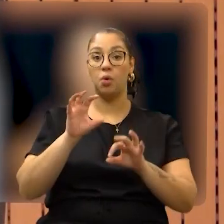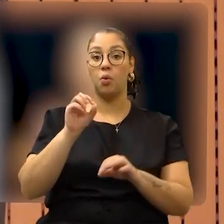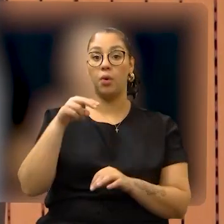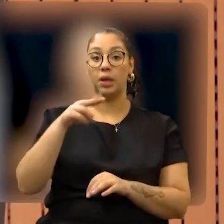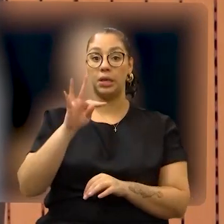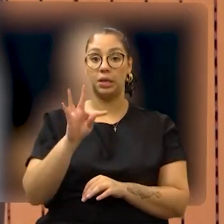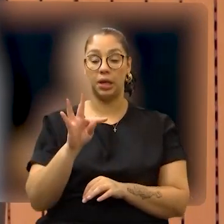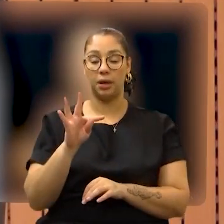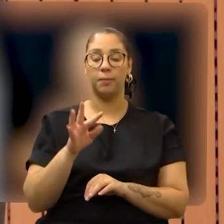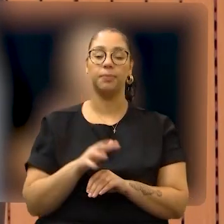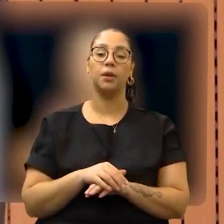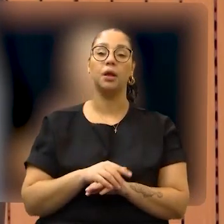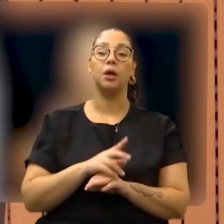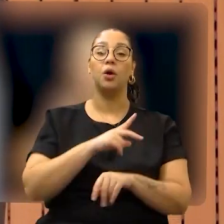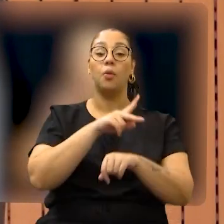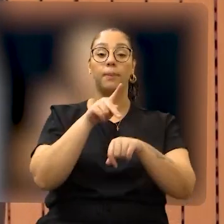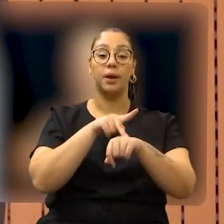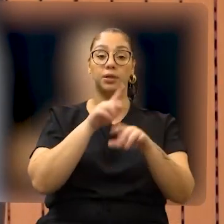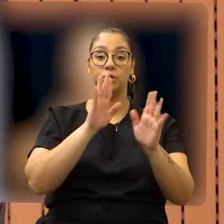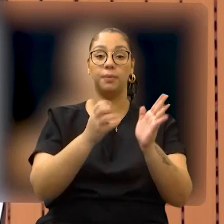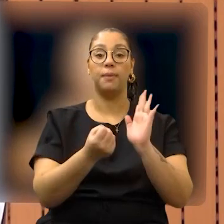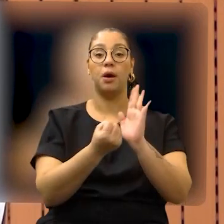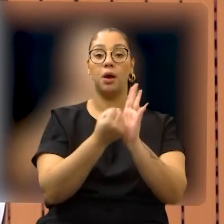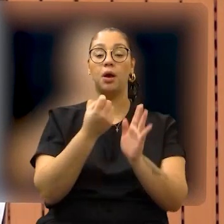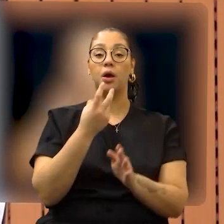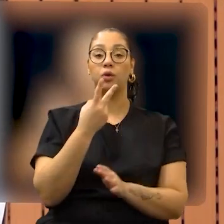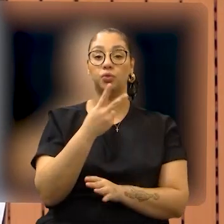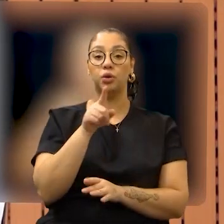OIT, o país registrou